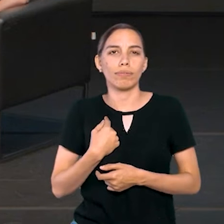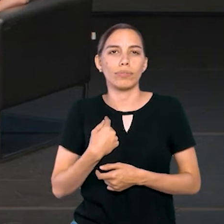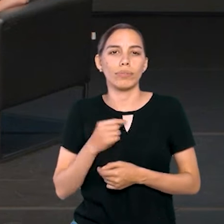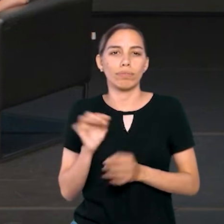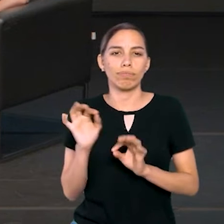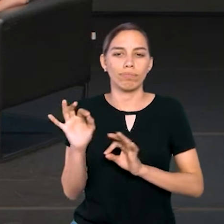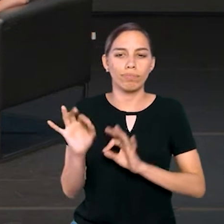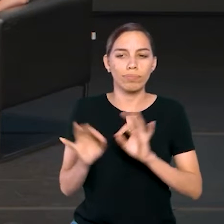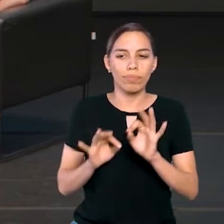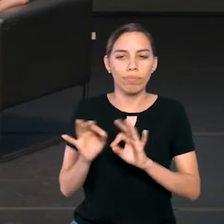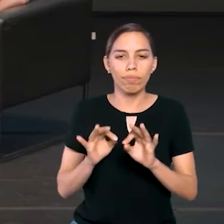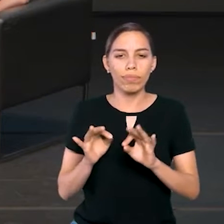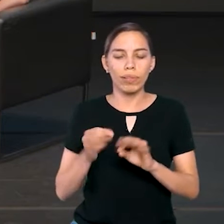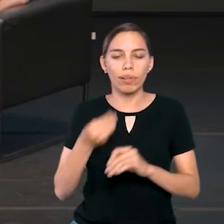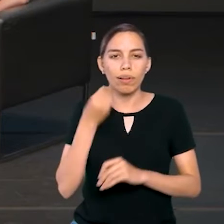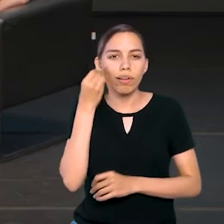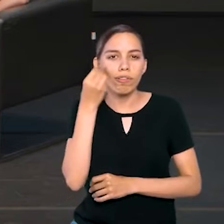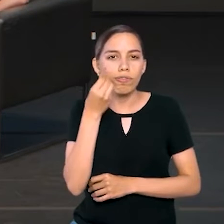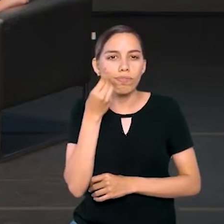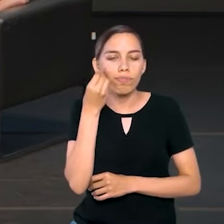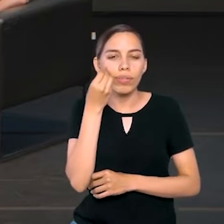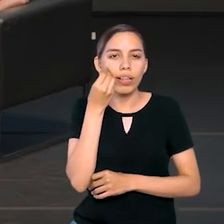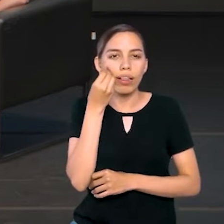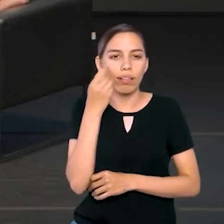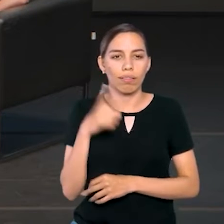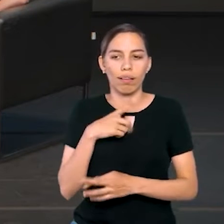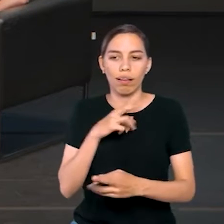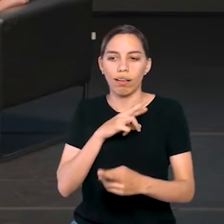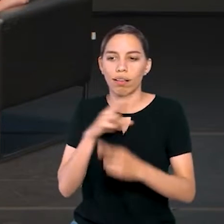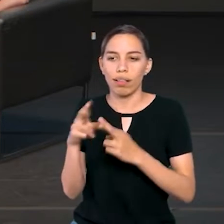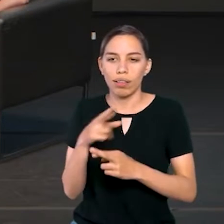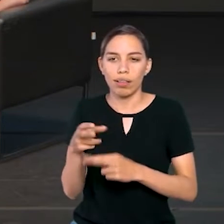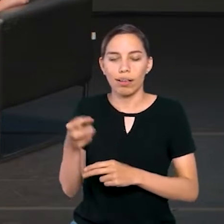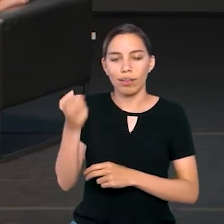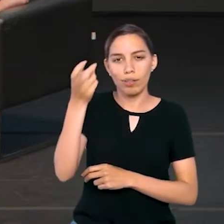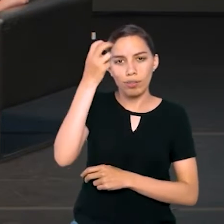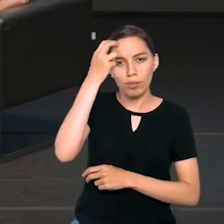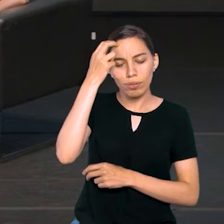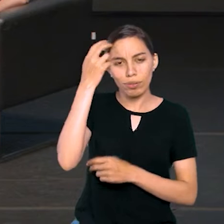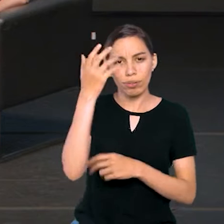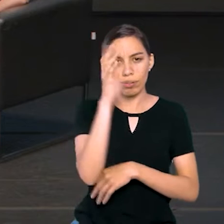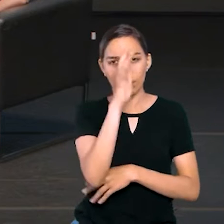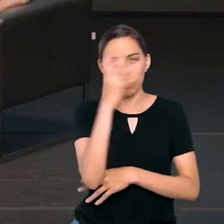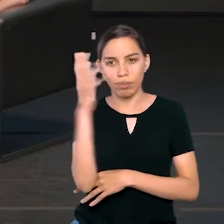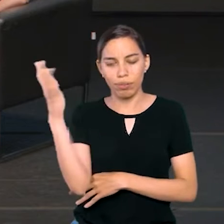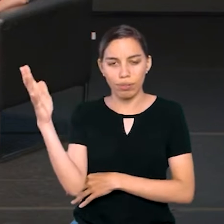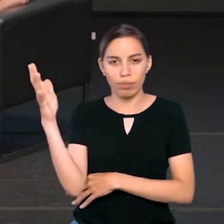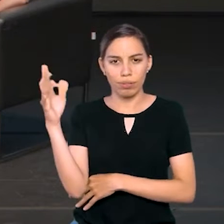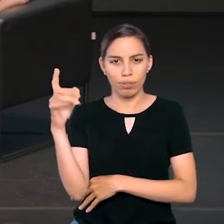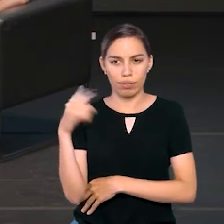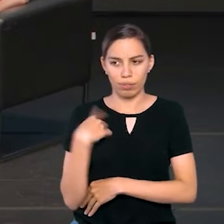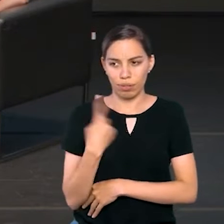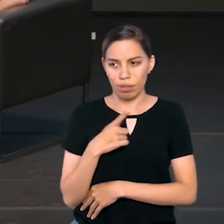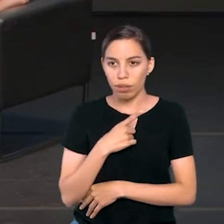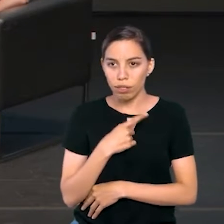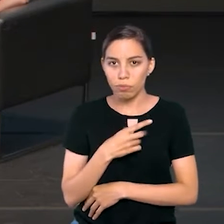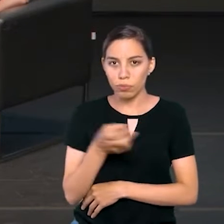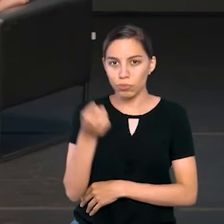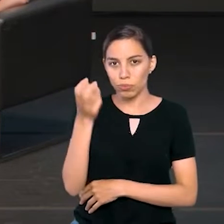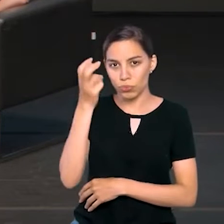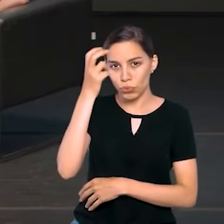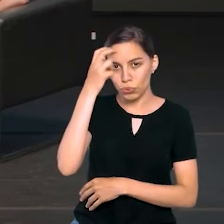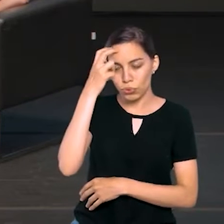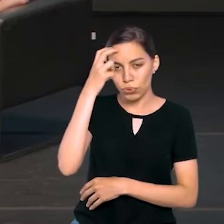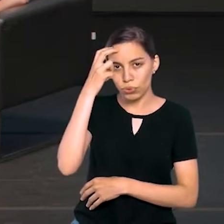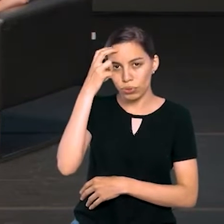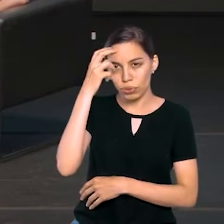reproduzindo a experiência da relação de cultura e natureza, aquela ideia de que nós temos cultura e